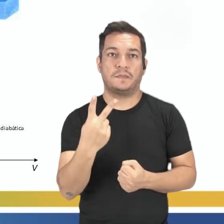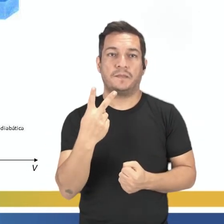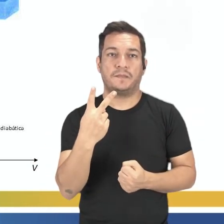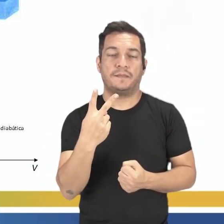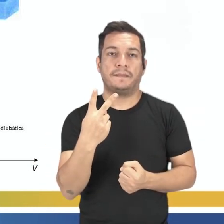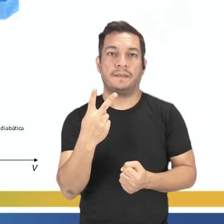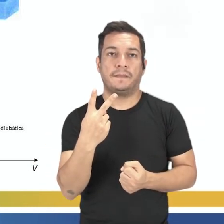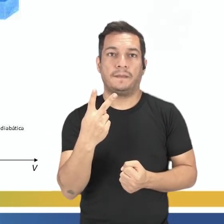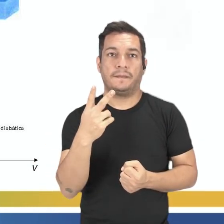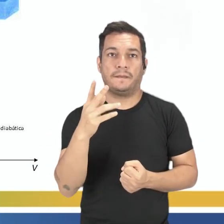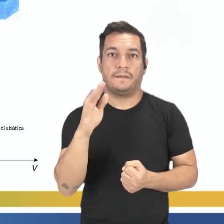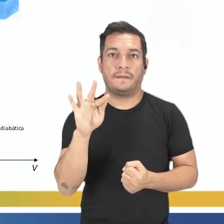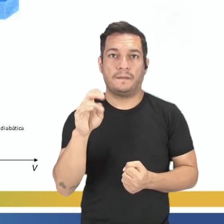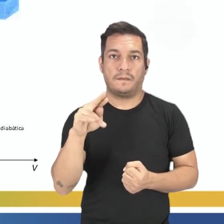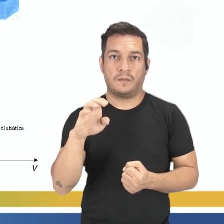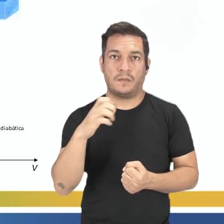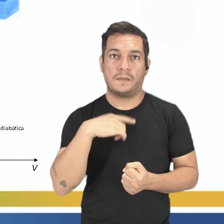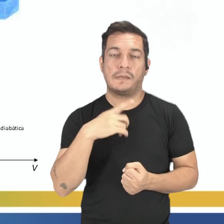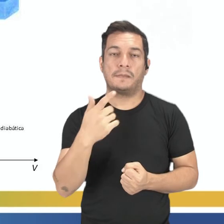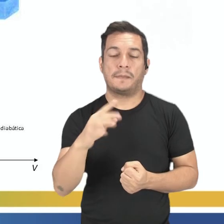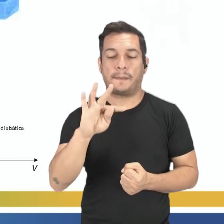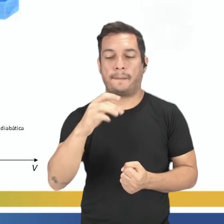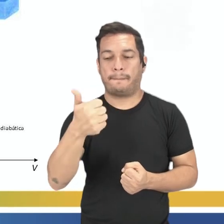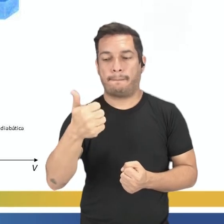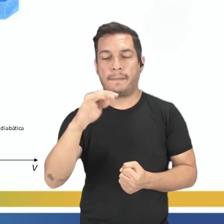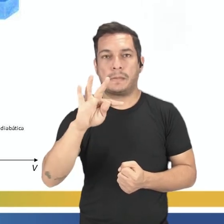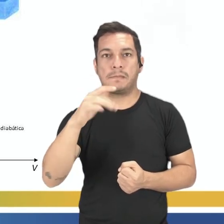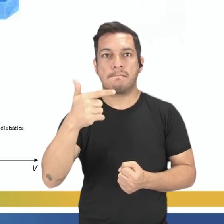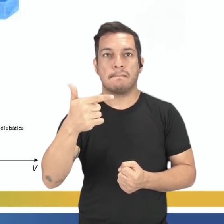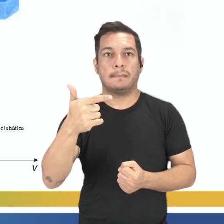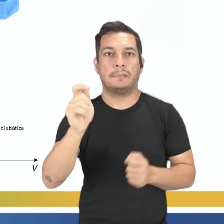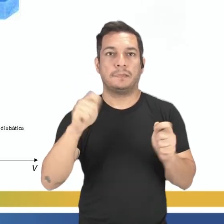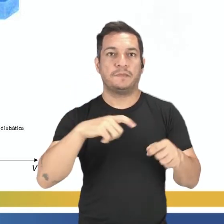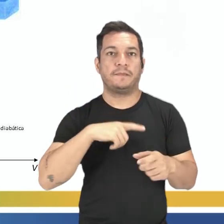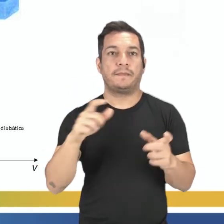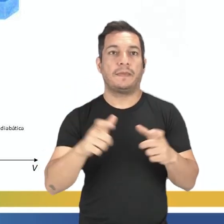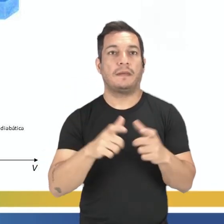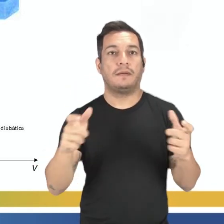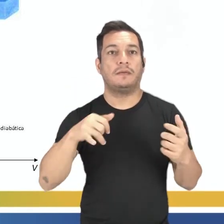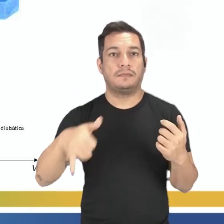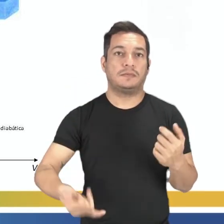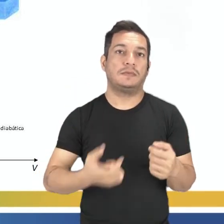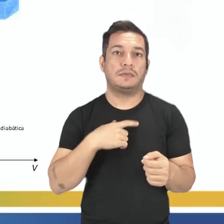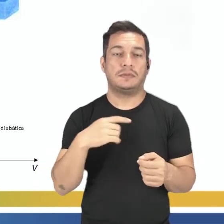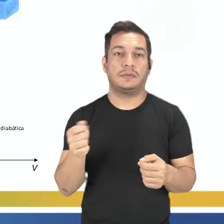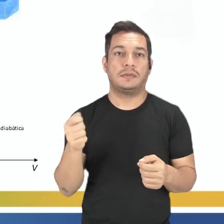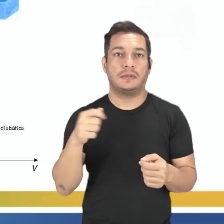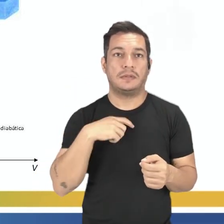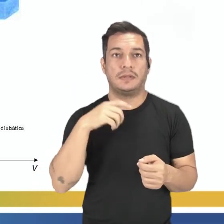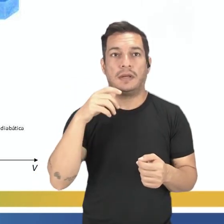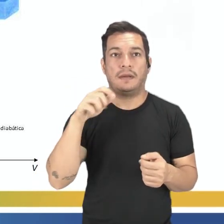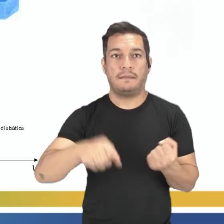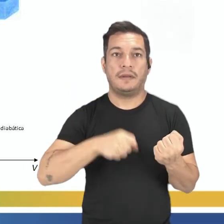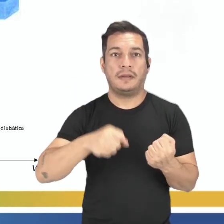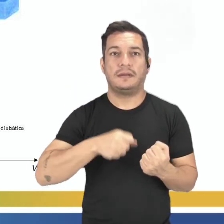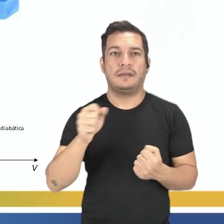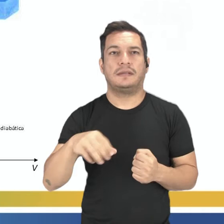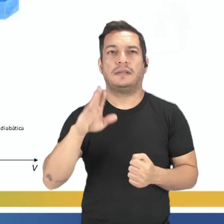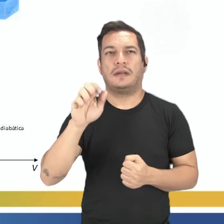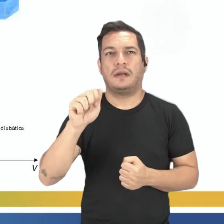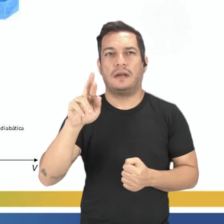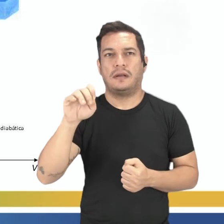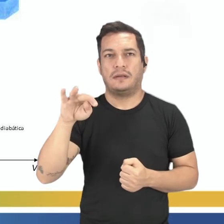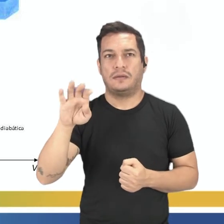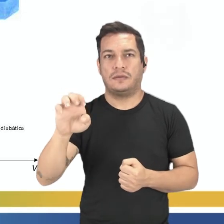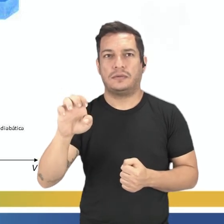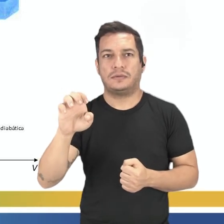no caso, com temperatura T1 e T2, pode ter maior rendimento que a máquina térmica de Carnot, operando entre